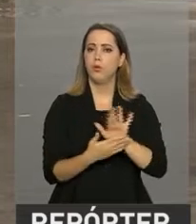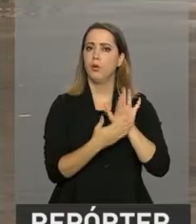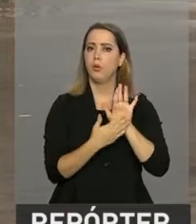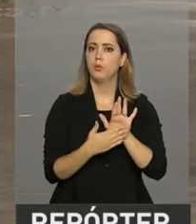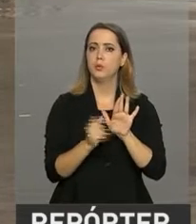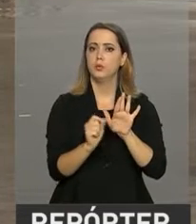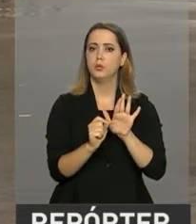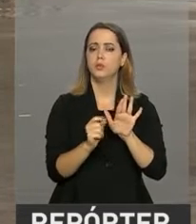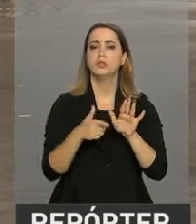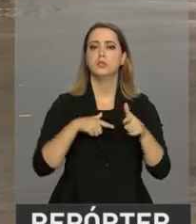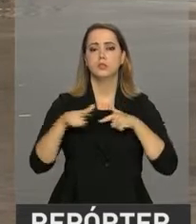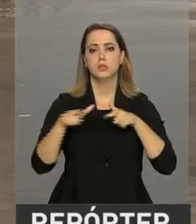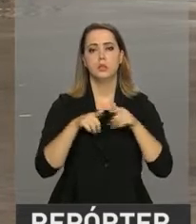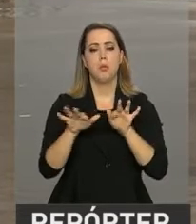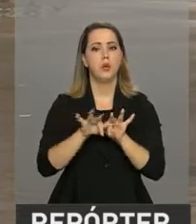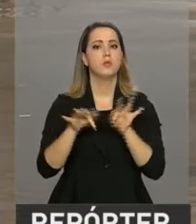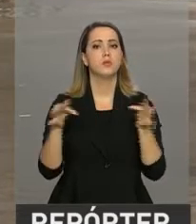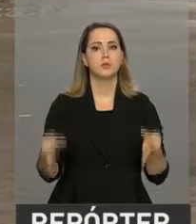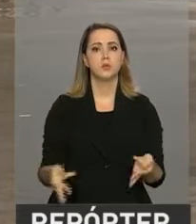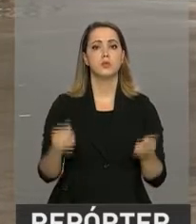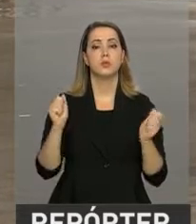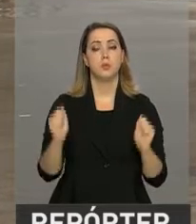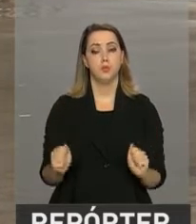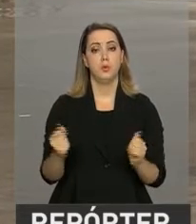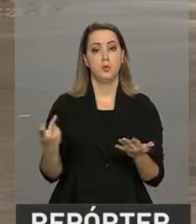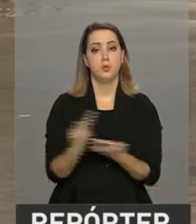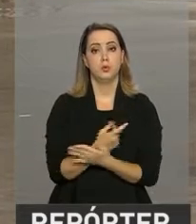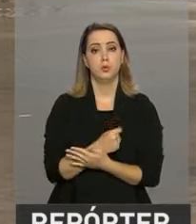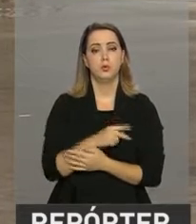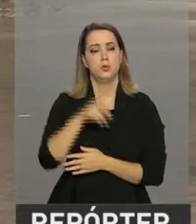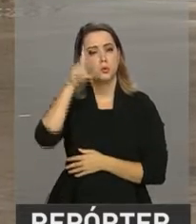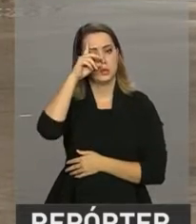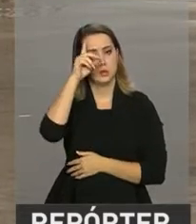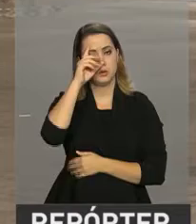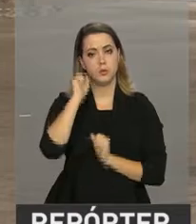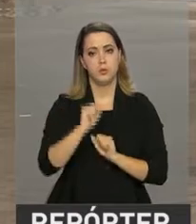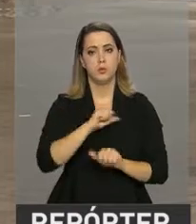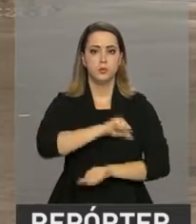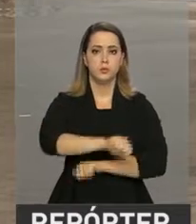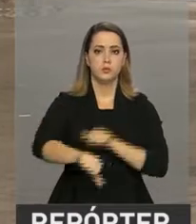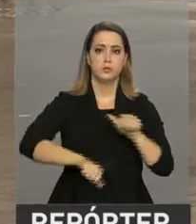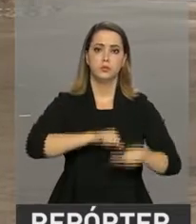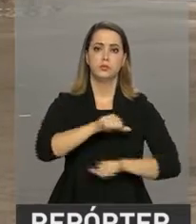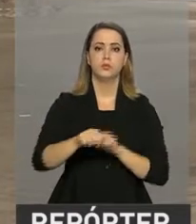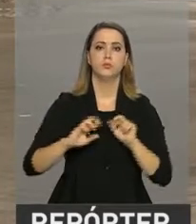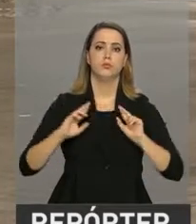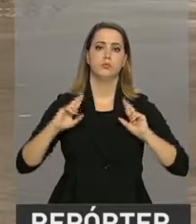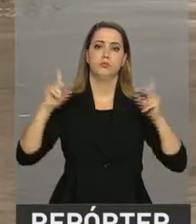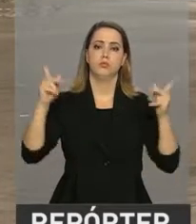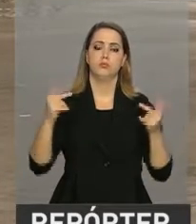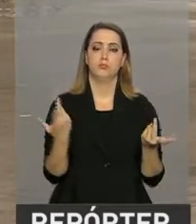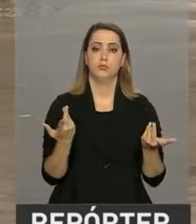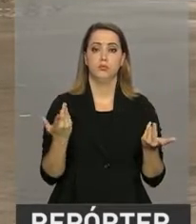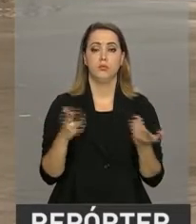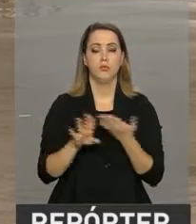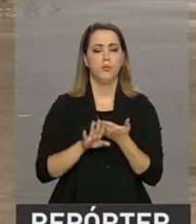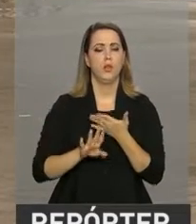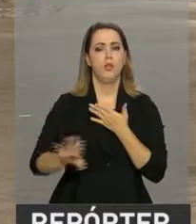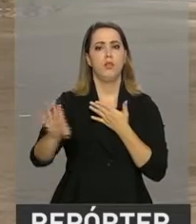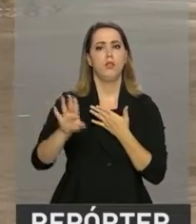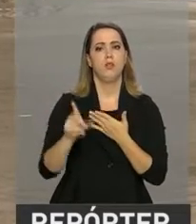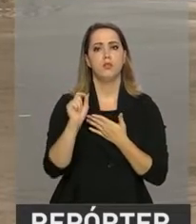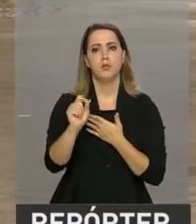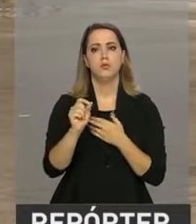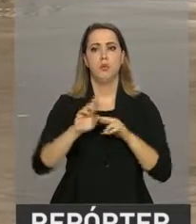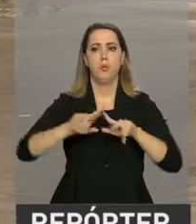simples que podem ser colocadas em prática no dia a dia podem fazer uma grande diferença e evitar a proliferação